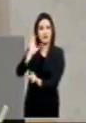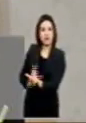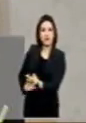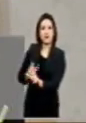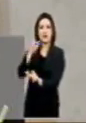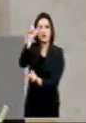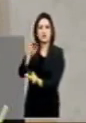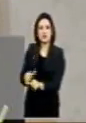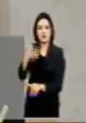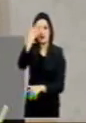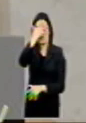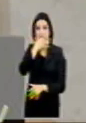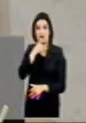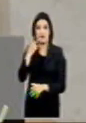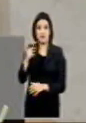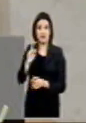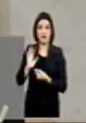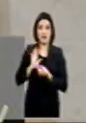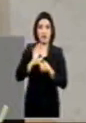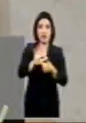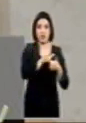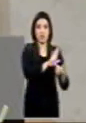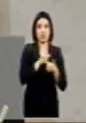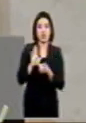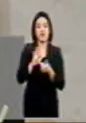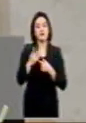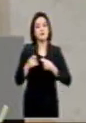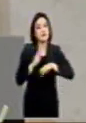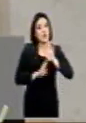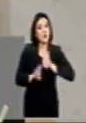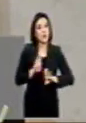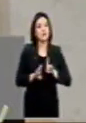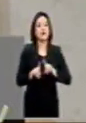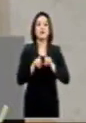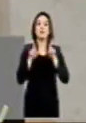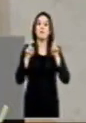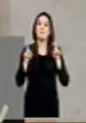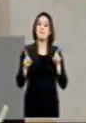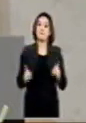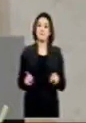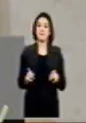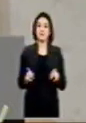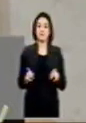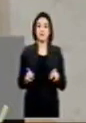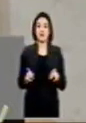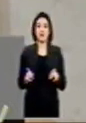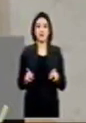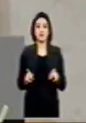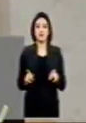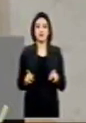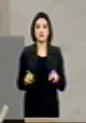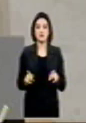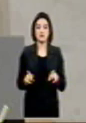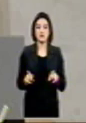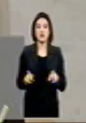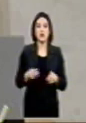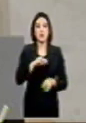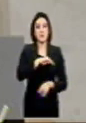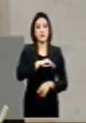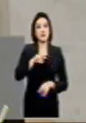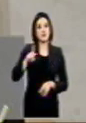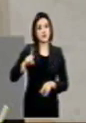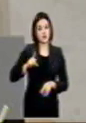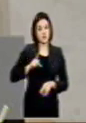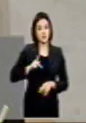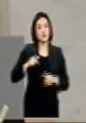muito cuidado. Mas não significa que sobre esses fatos há juízo do Ministério Público sobre